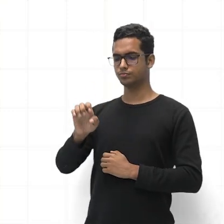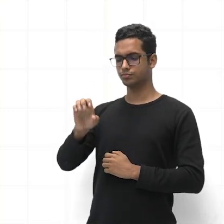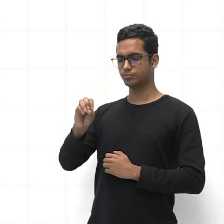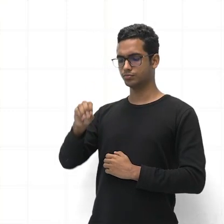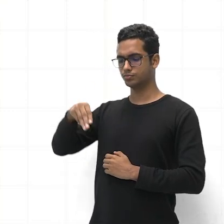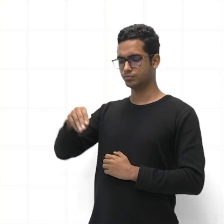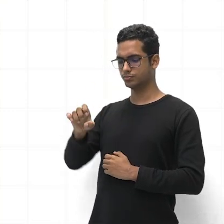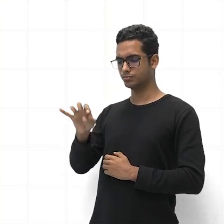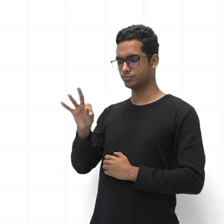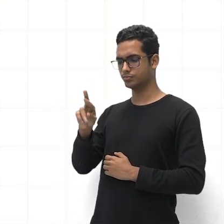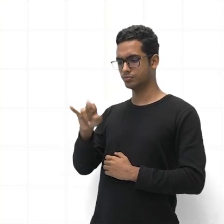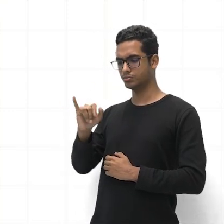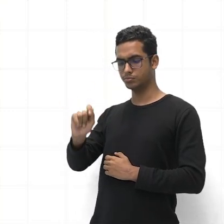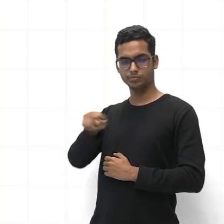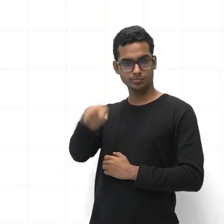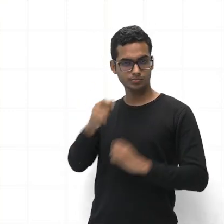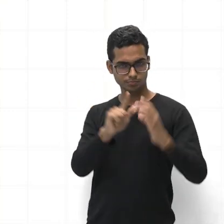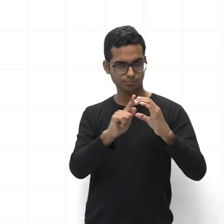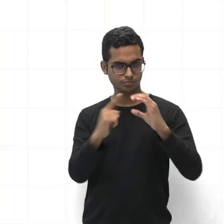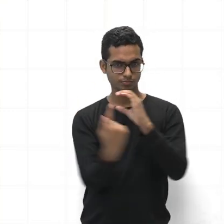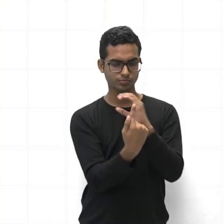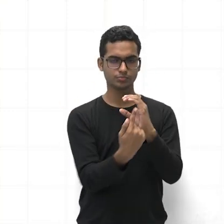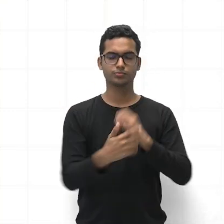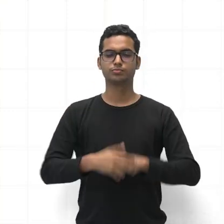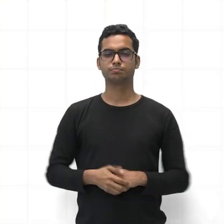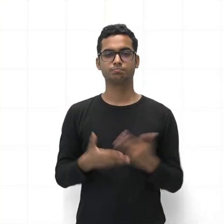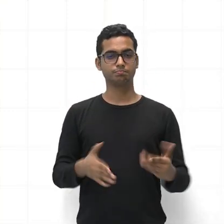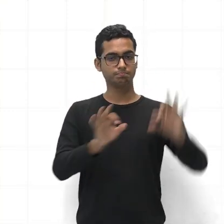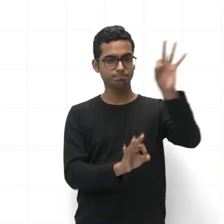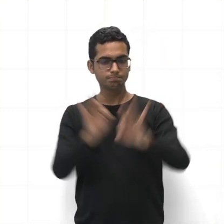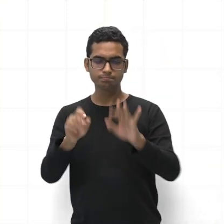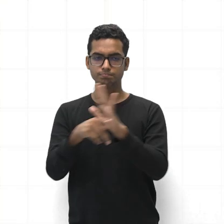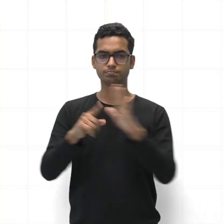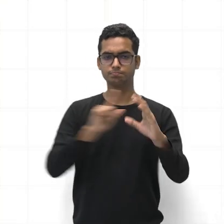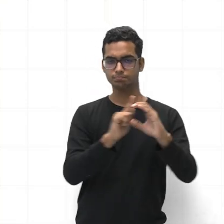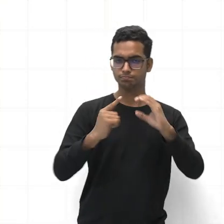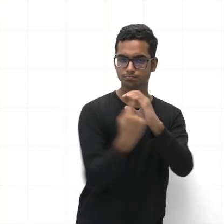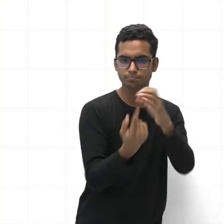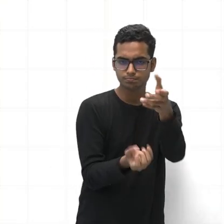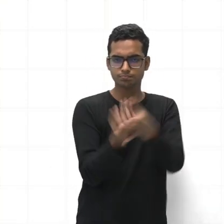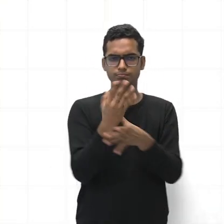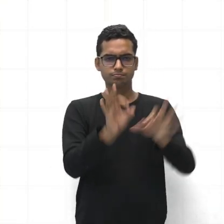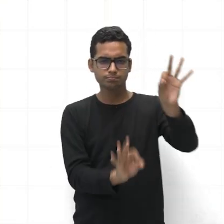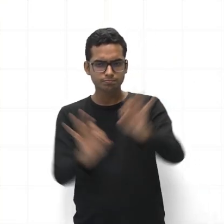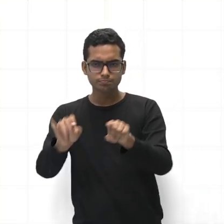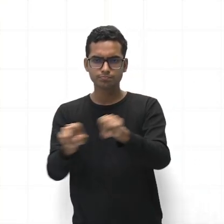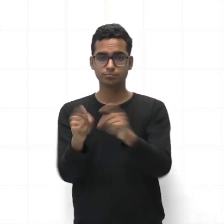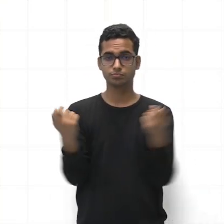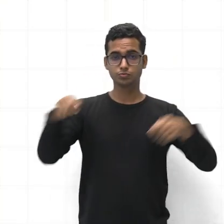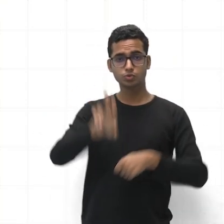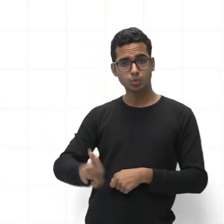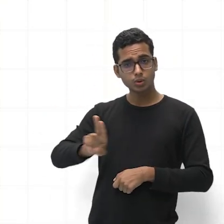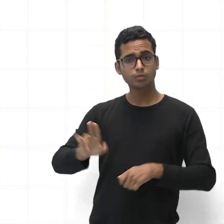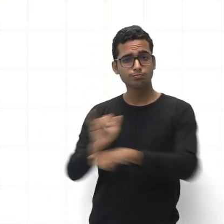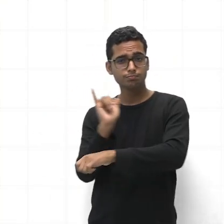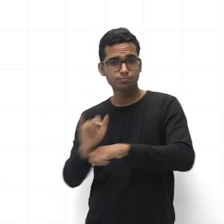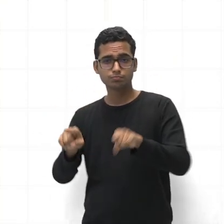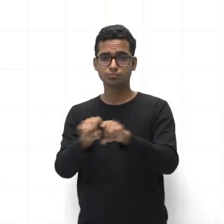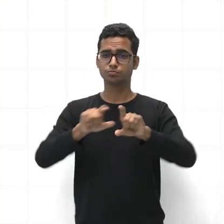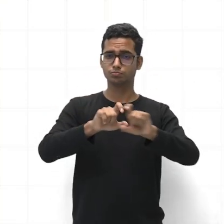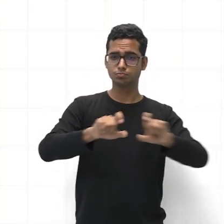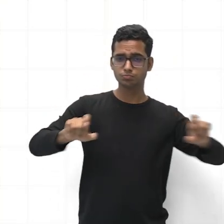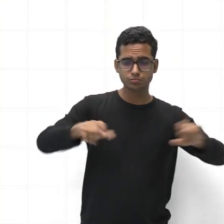Construção de quadriláteros, né? A construção geométrica de quadrados pode ser realizada utilizando ferramentas como